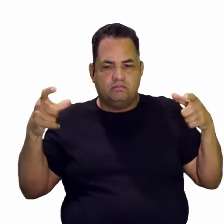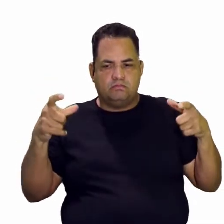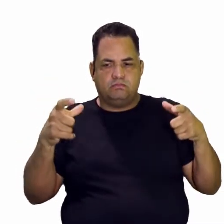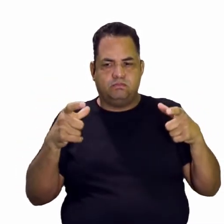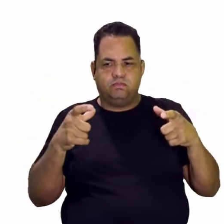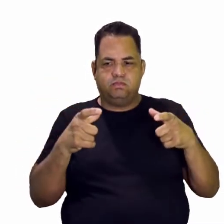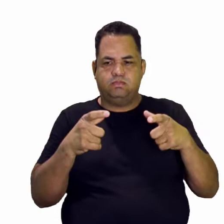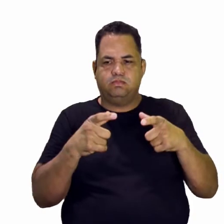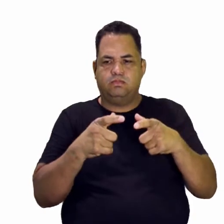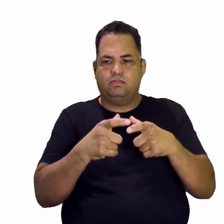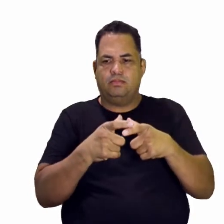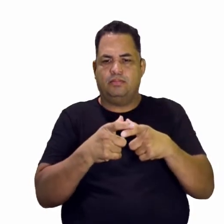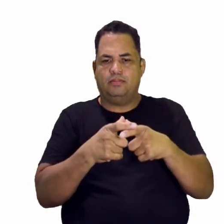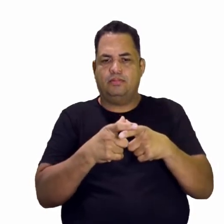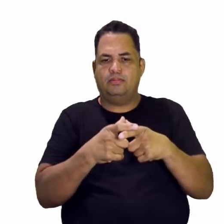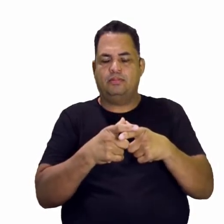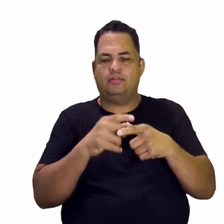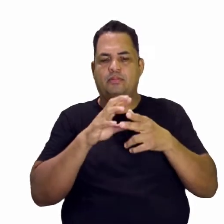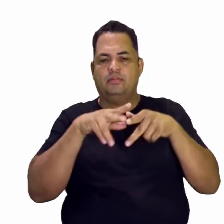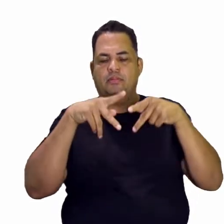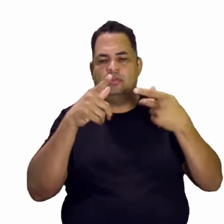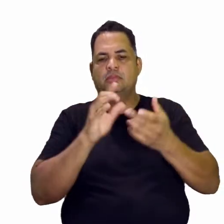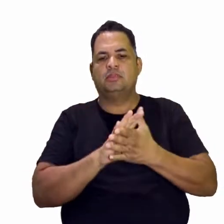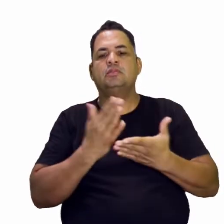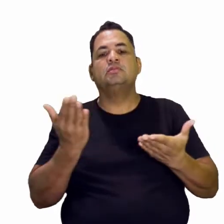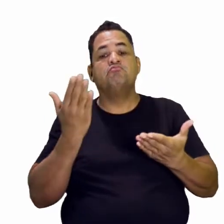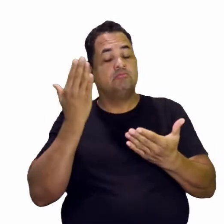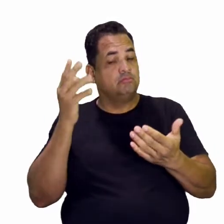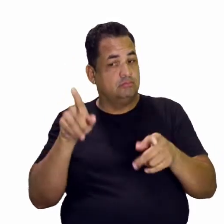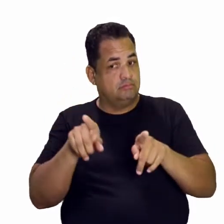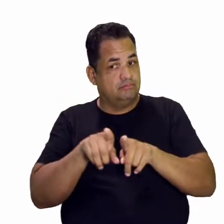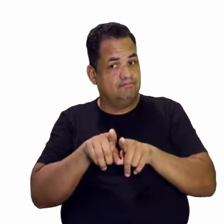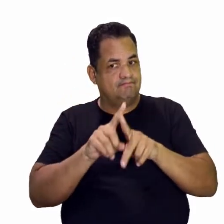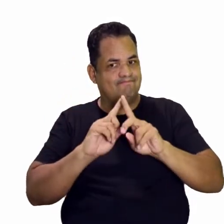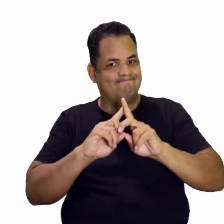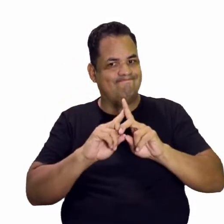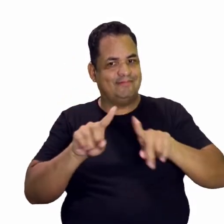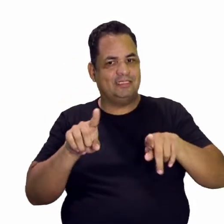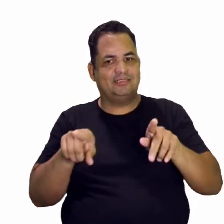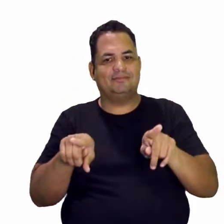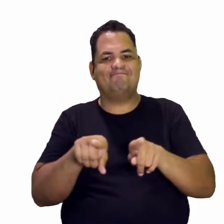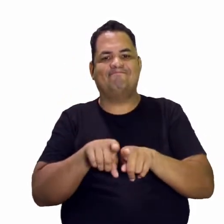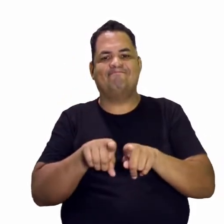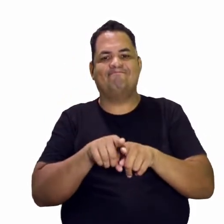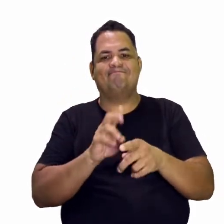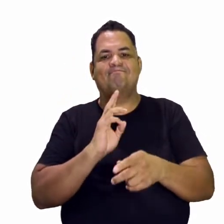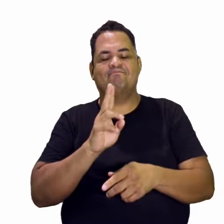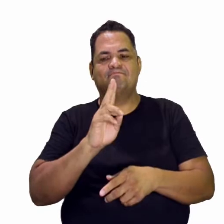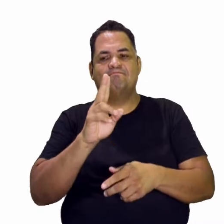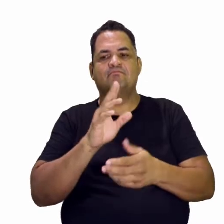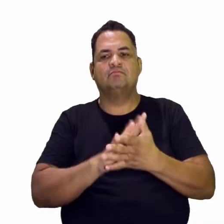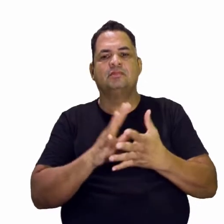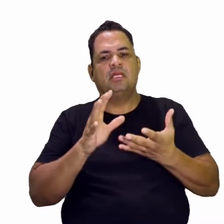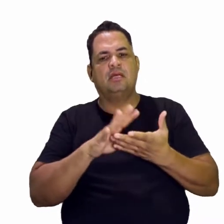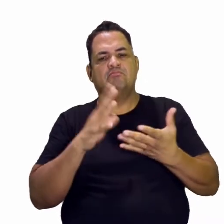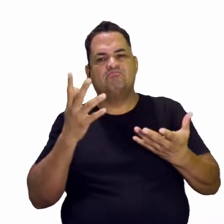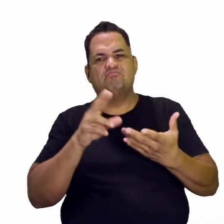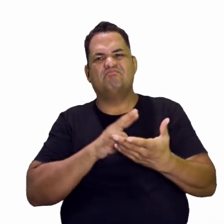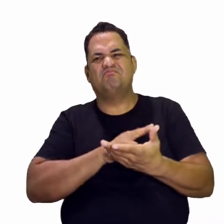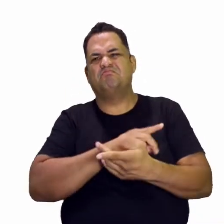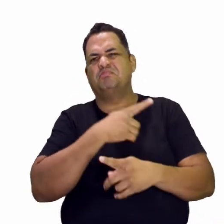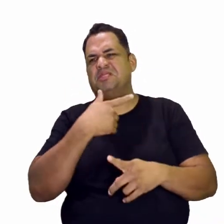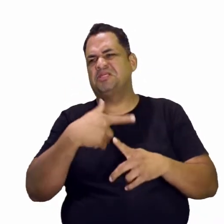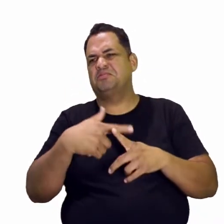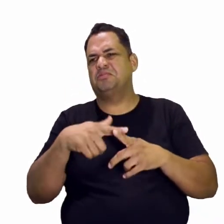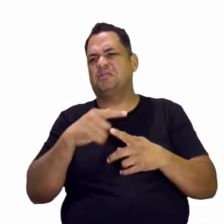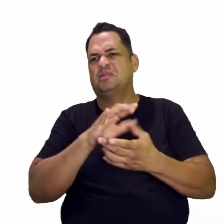tá? E esse processo de extinção ainda continua acontecendo até hoje, por N motivos: queimadas, derrubadas, perdas